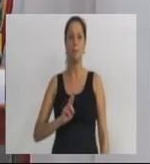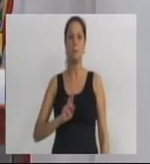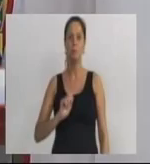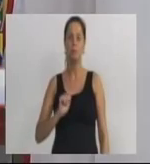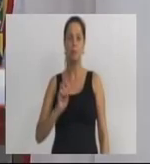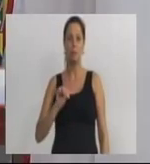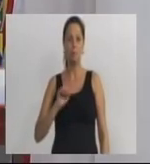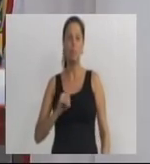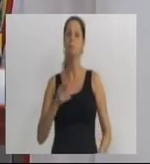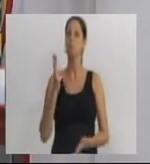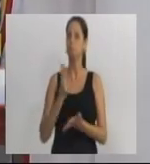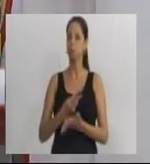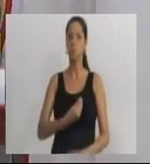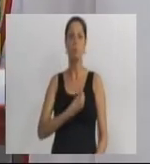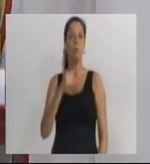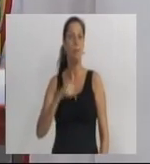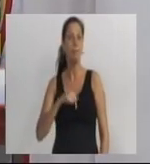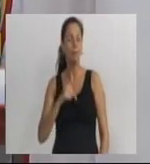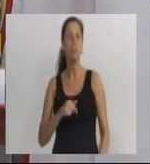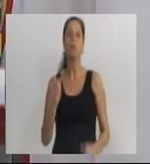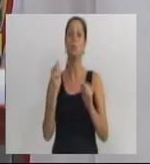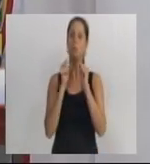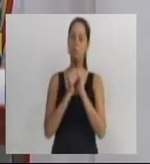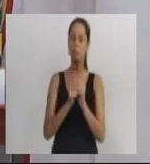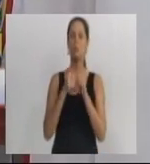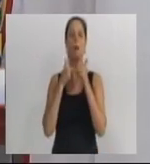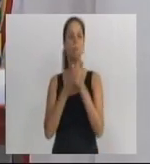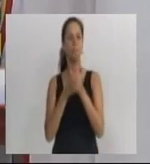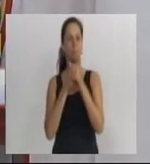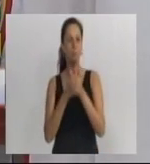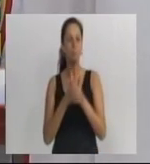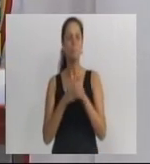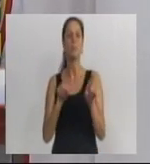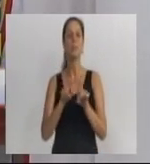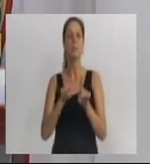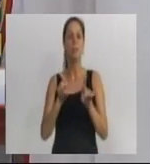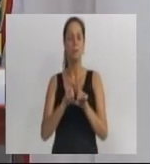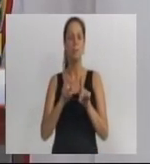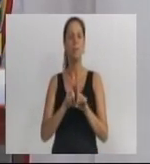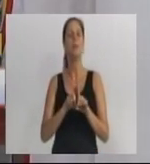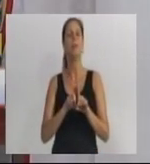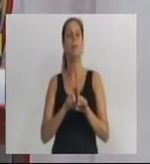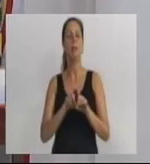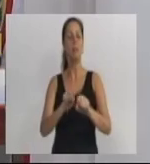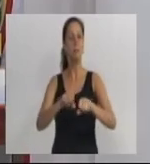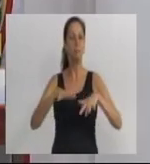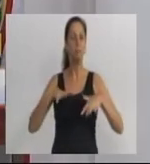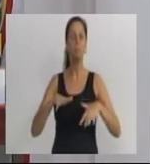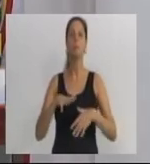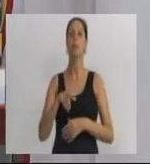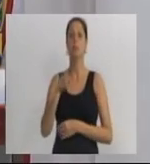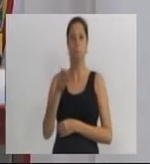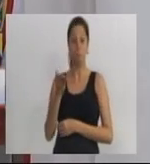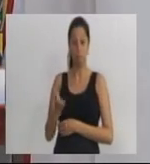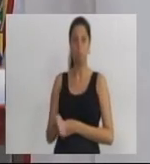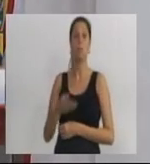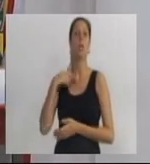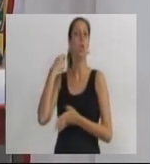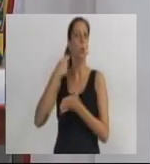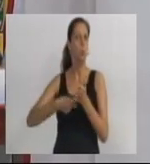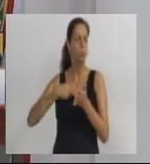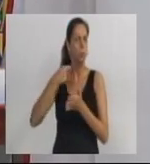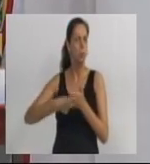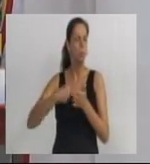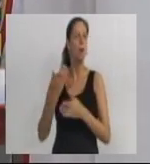aqui nas nossas sessões, um lutador incansável aí pela região do bairro da Velha.